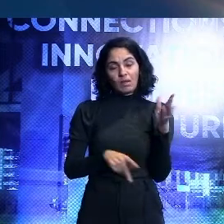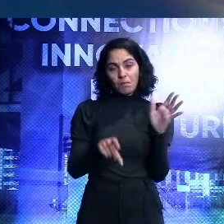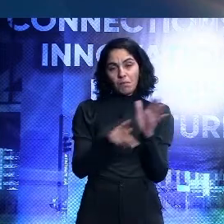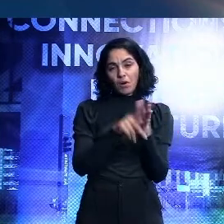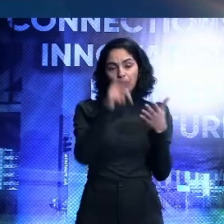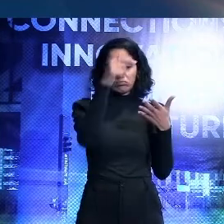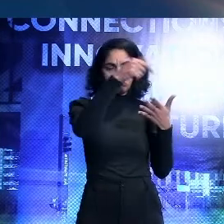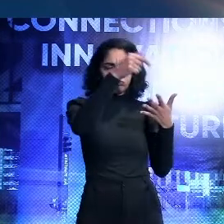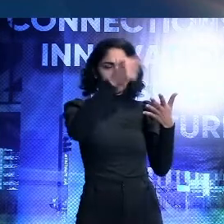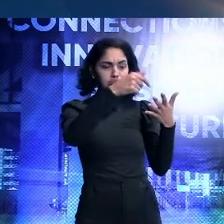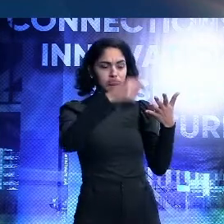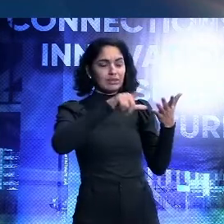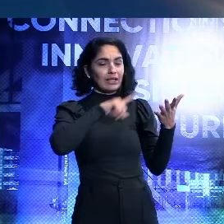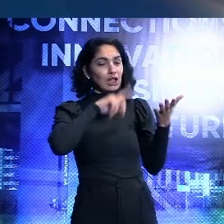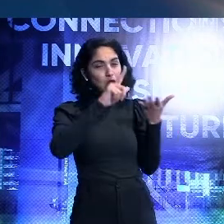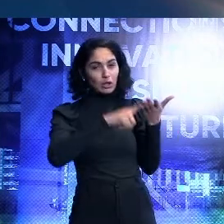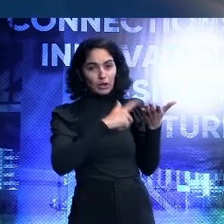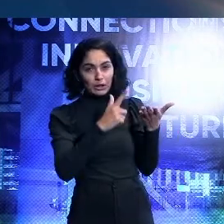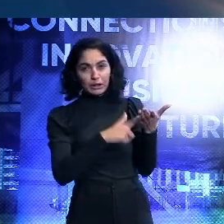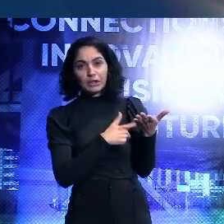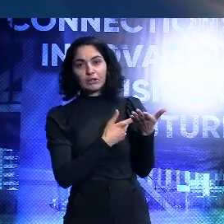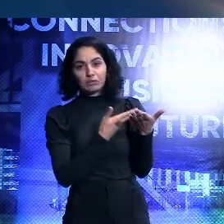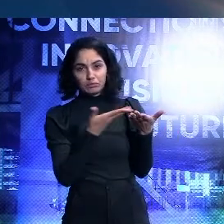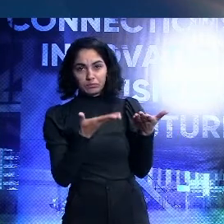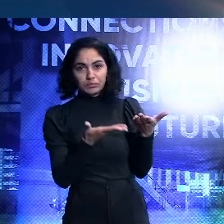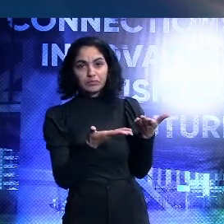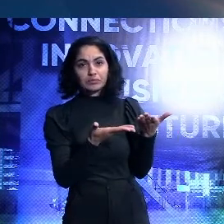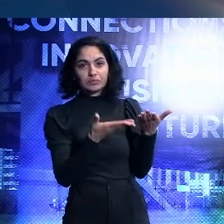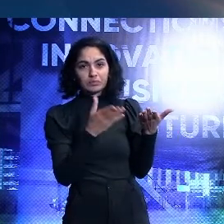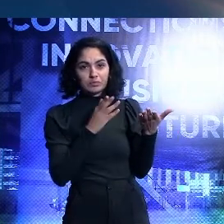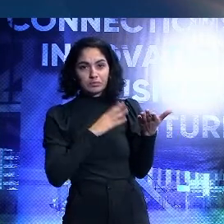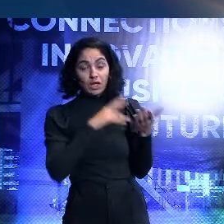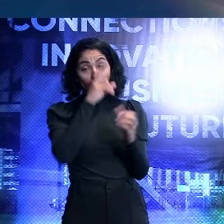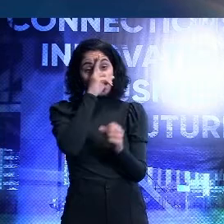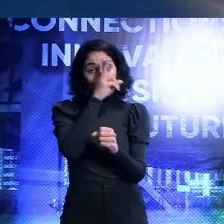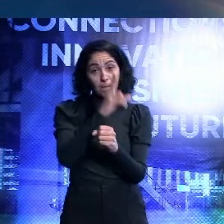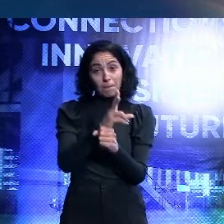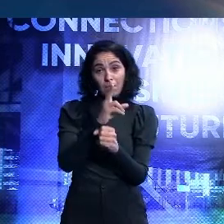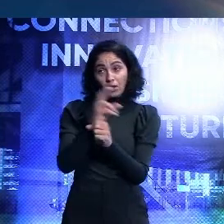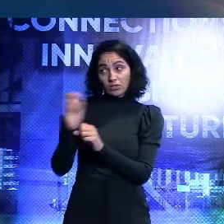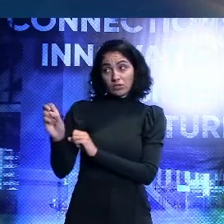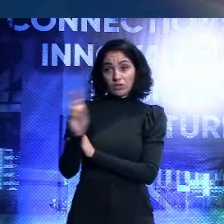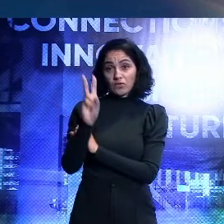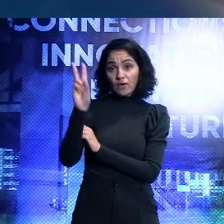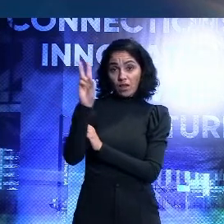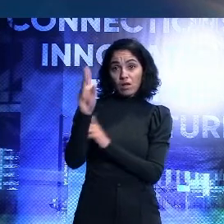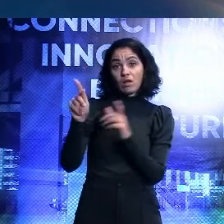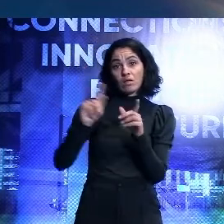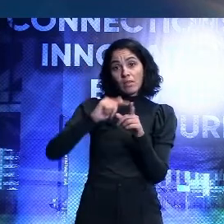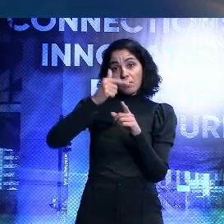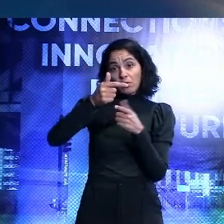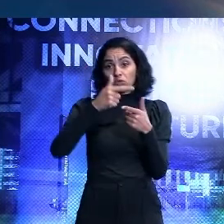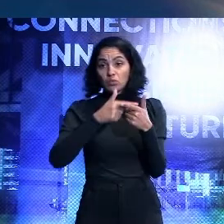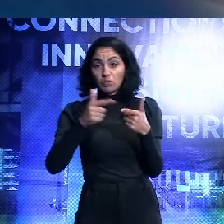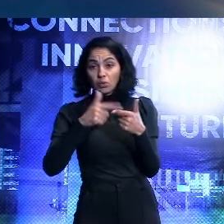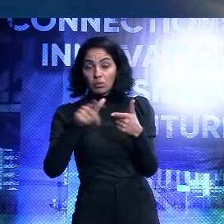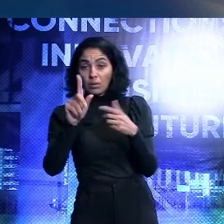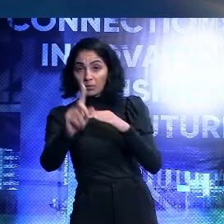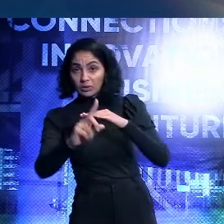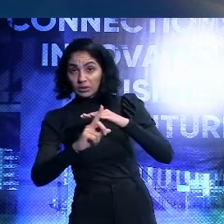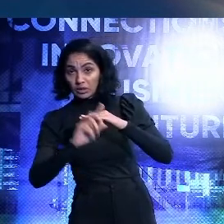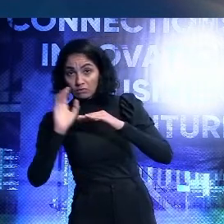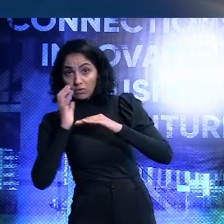seu livro e tudo mais, primeiro você gera essa hipótese de valor, e o problema do cliente, se de fato ele vai ser resolvido com